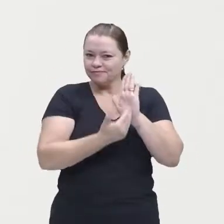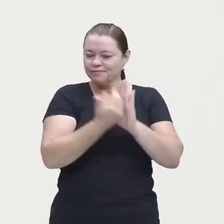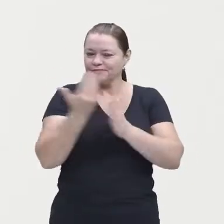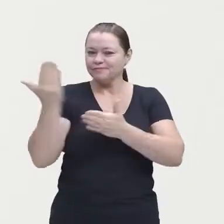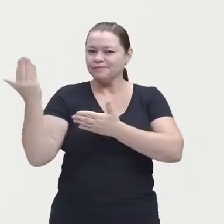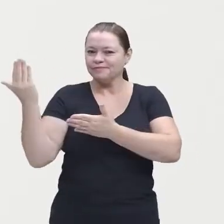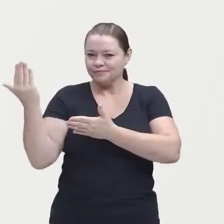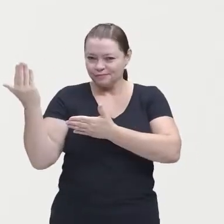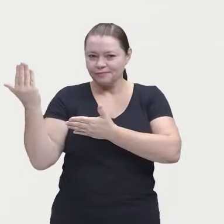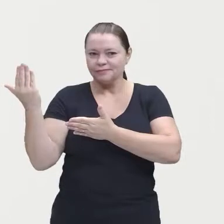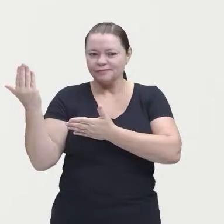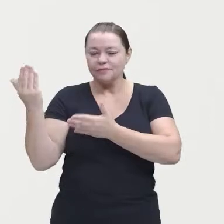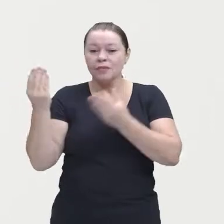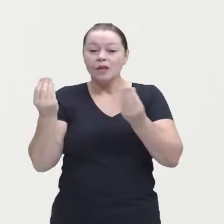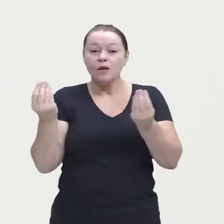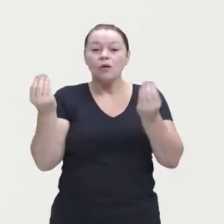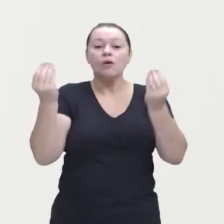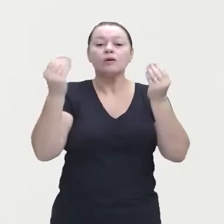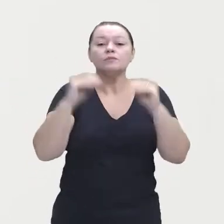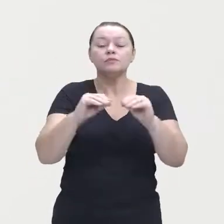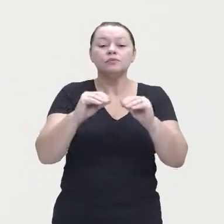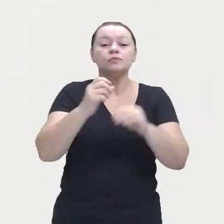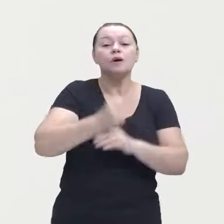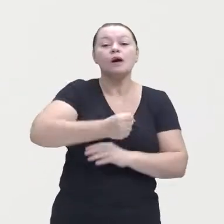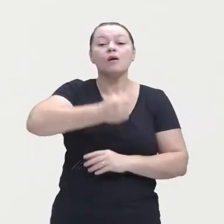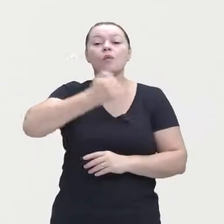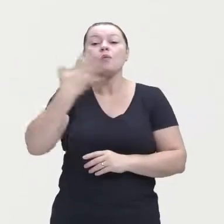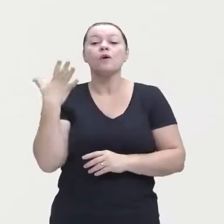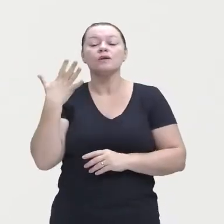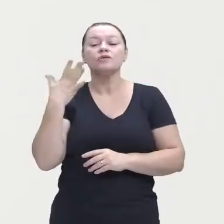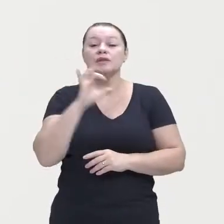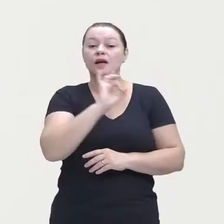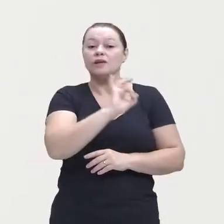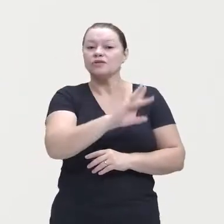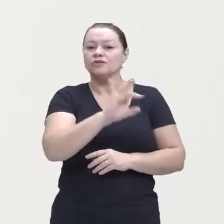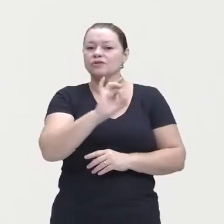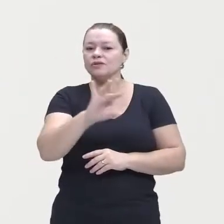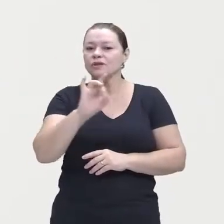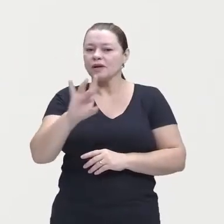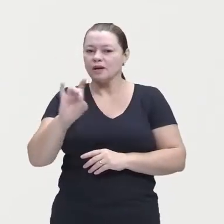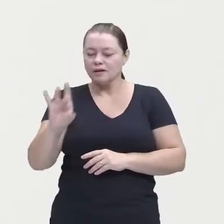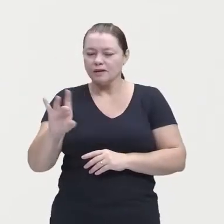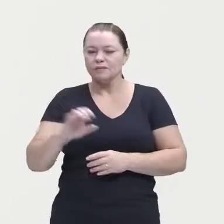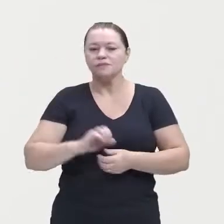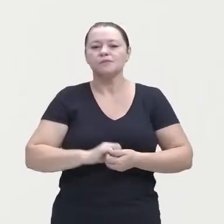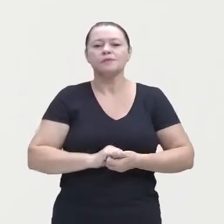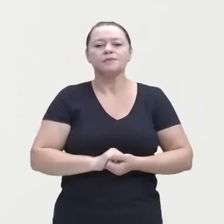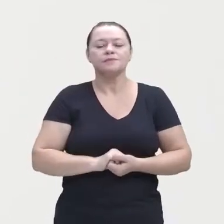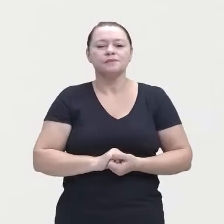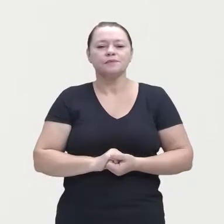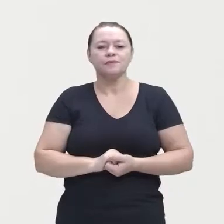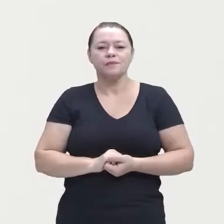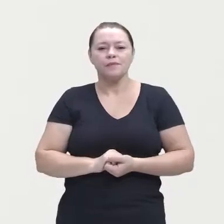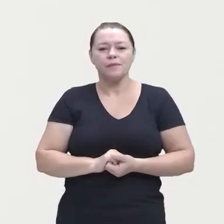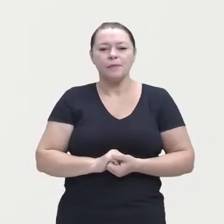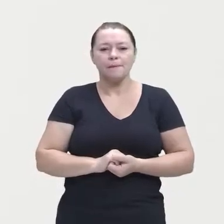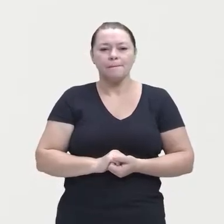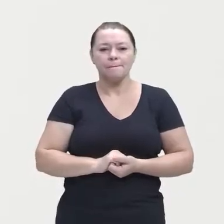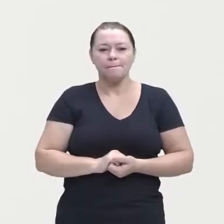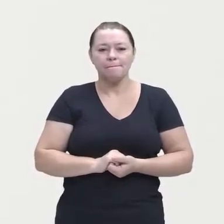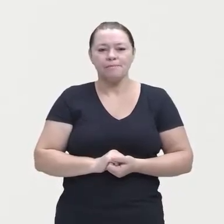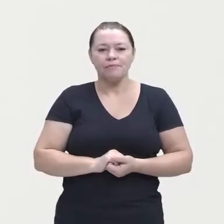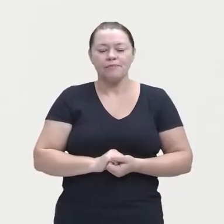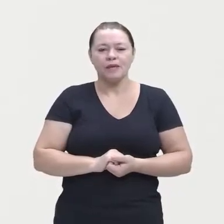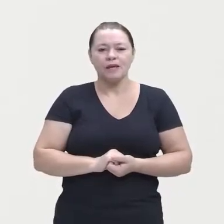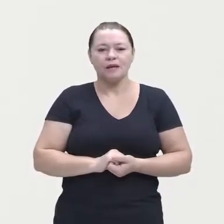neste desenho e coloque o número da quantidade de cada uma no quadrinho abaixo.